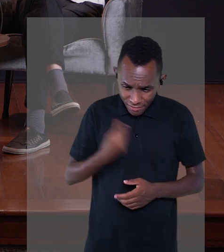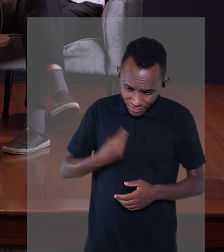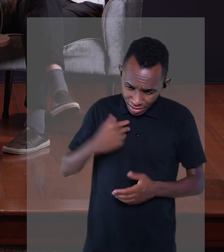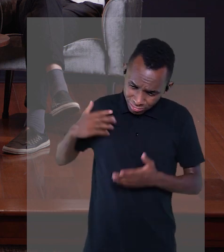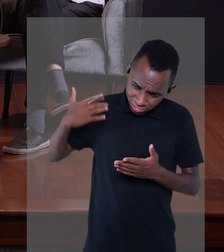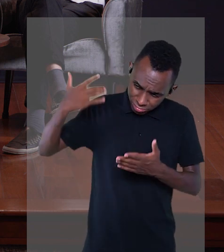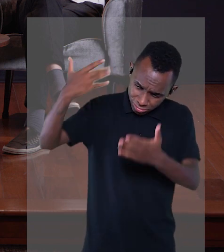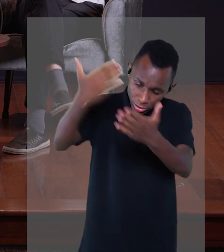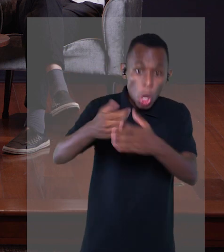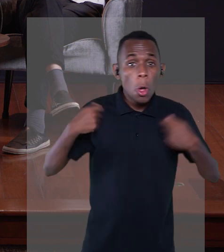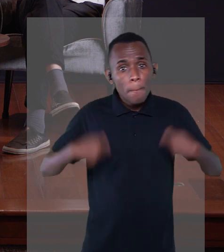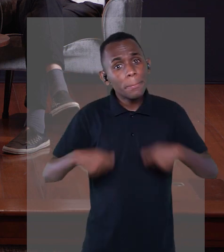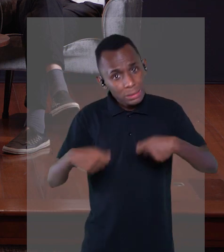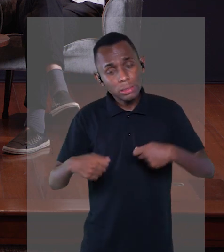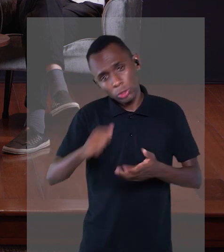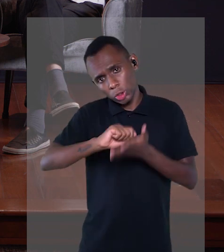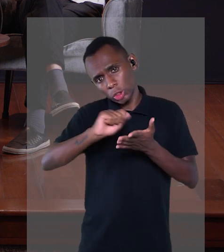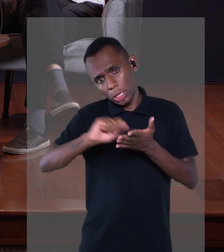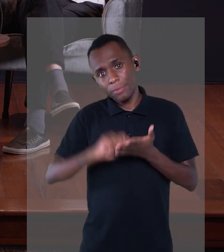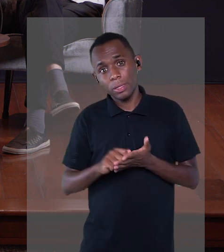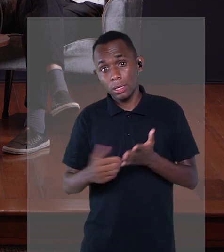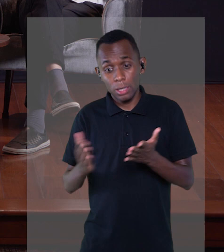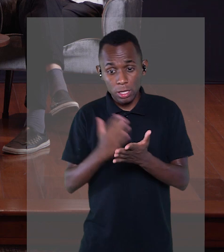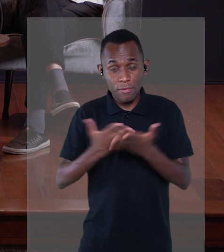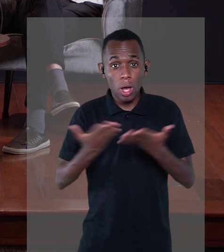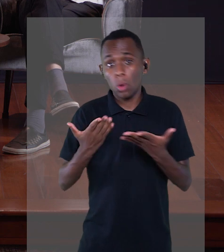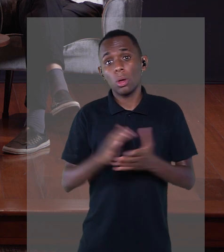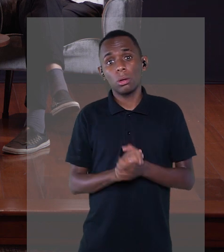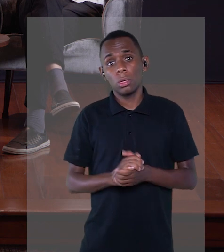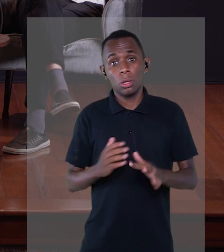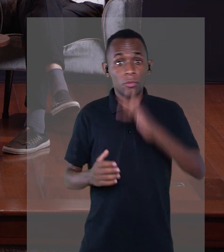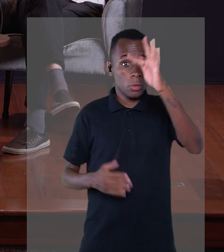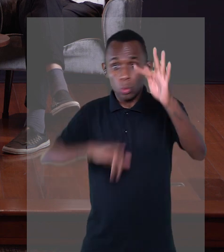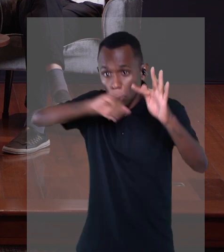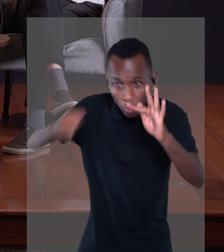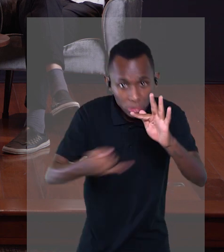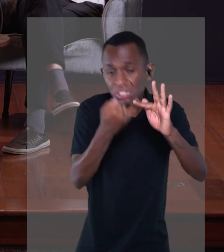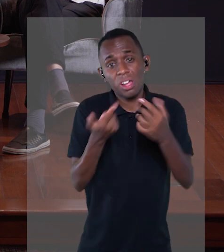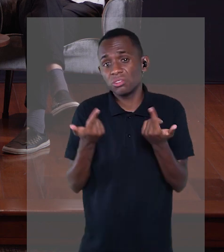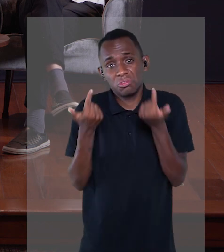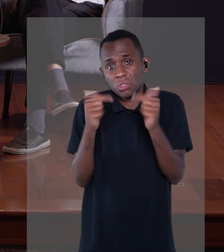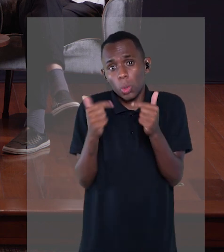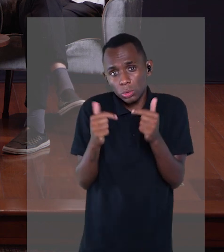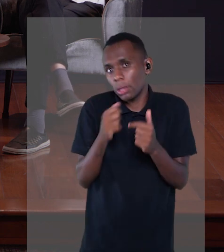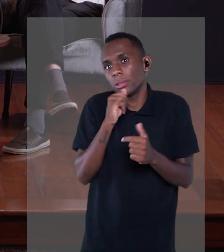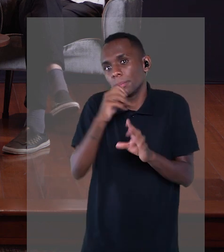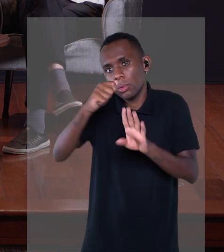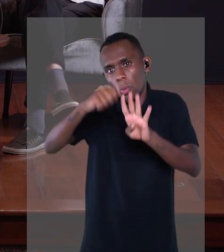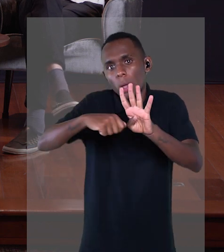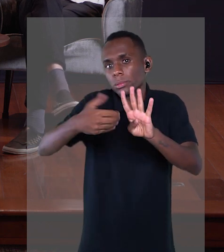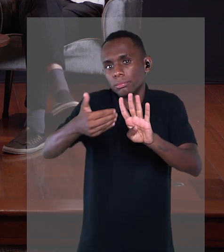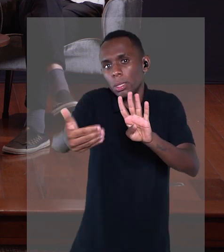olha, eu preciso escrever esse livro. Se eu não escrever esse livro agora, pode ser que eu não tenha outra chance daqui a 4 meses.